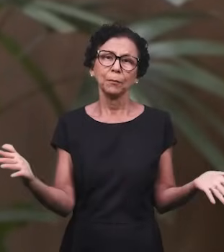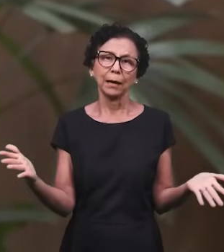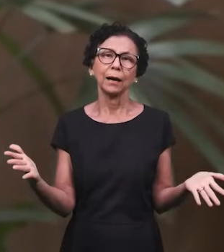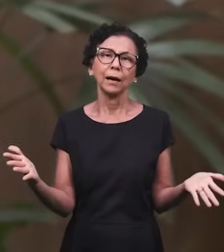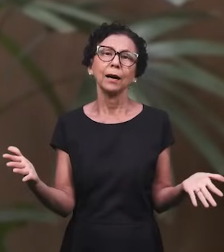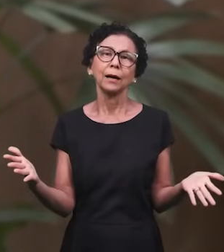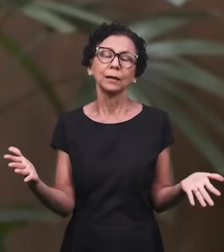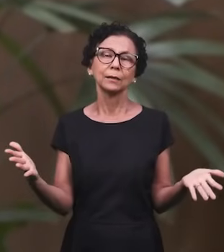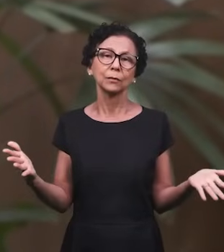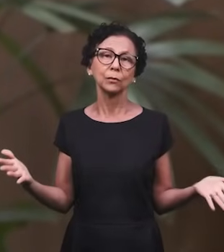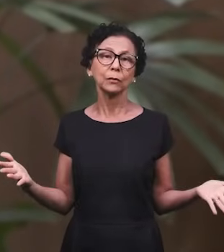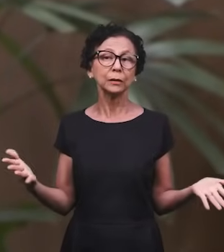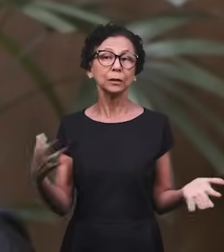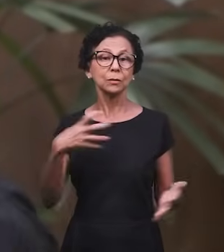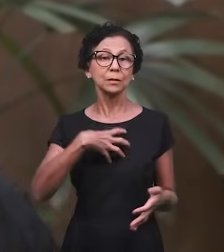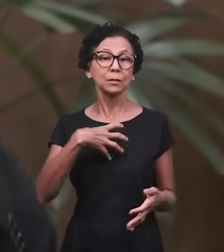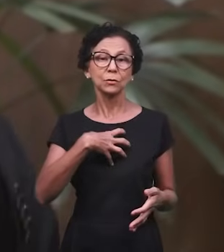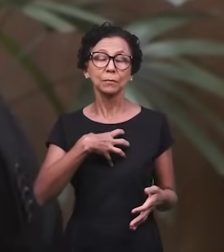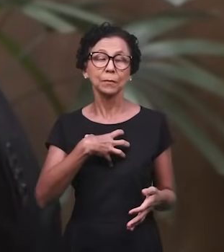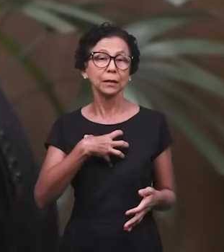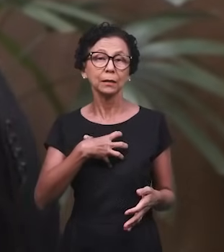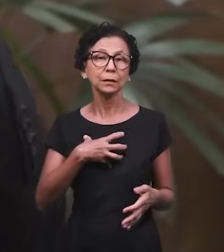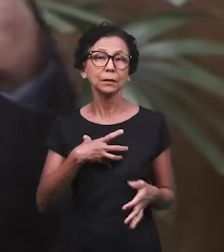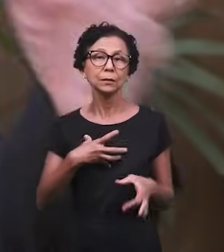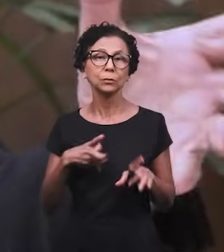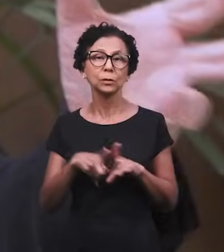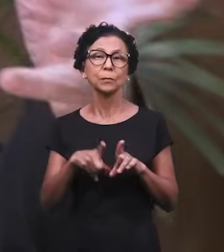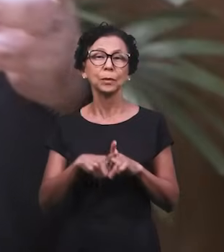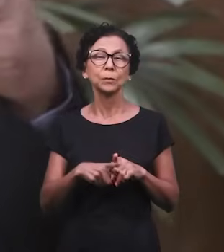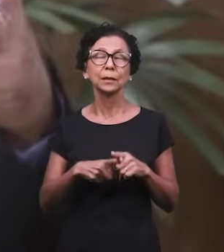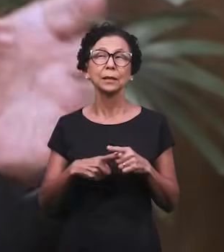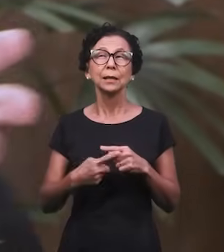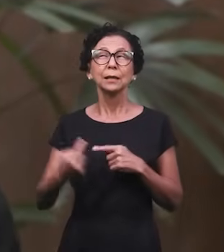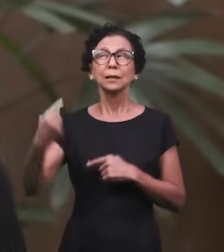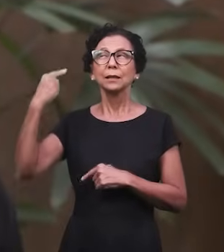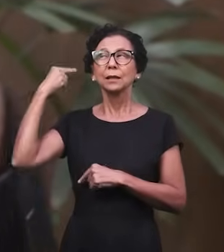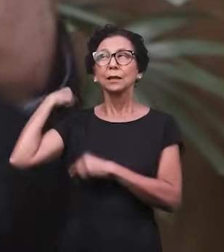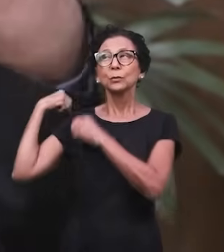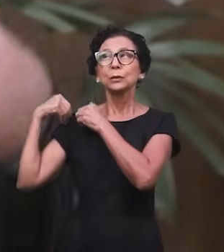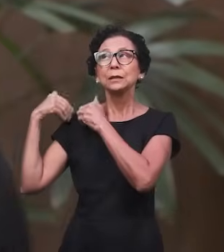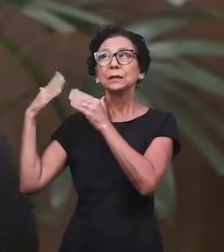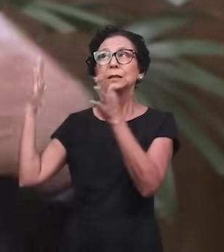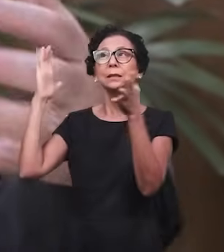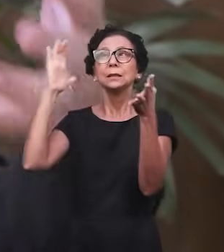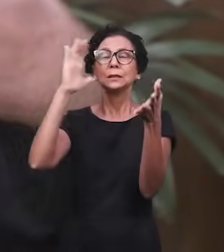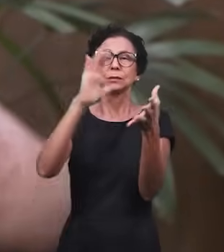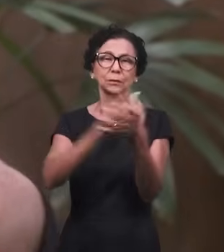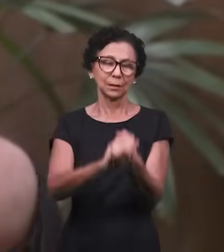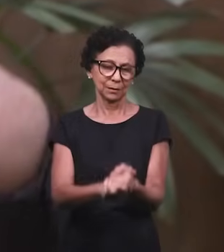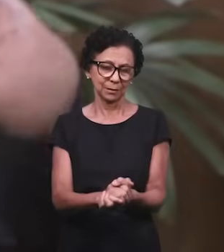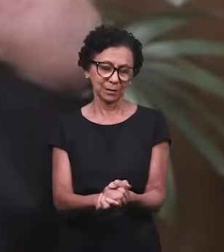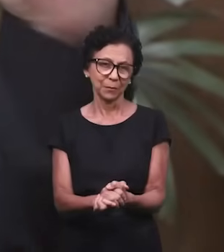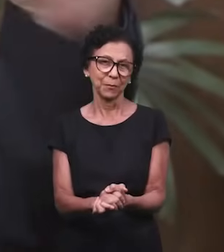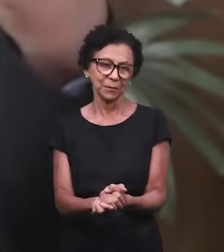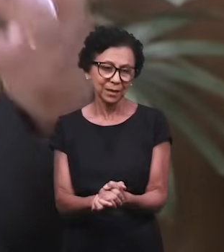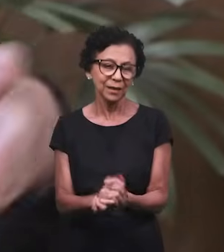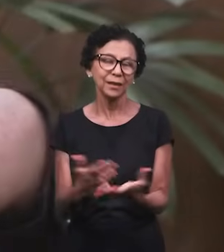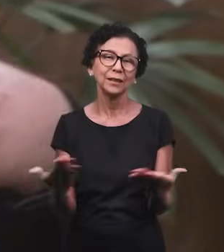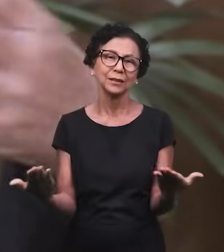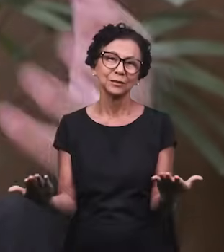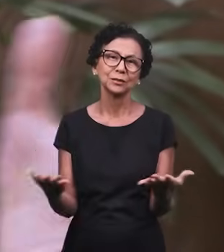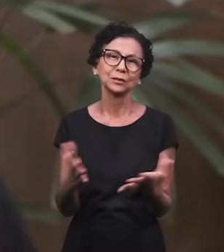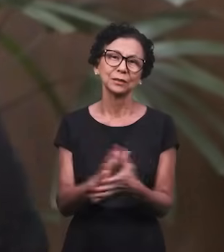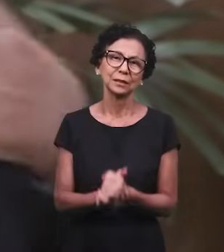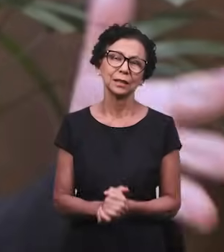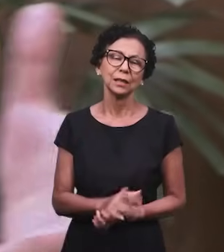sentimento também o a aquele amor do do início do casamento se for baseado só nesse mundo na